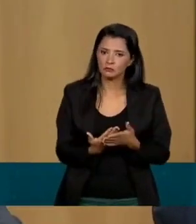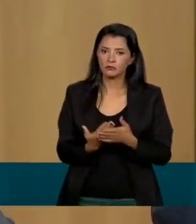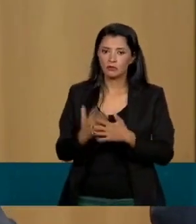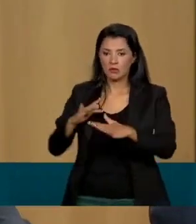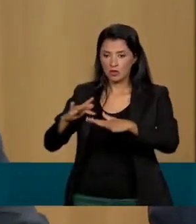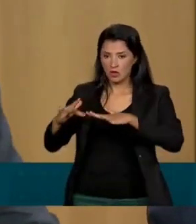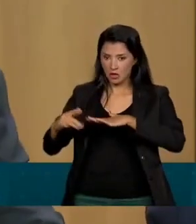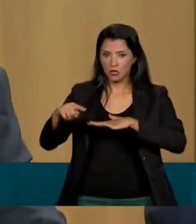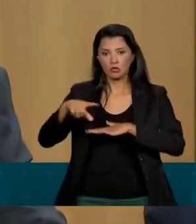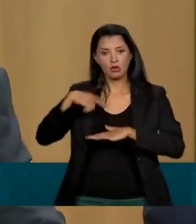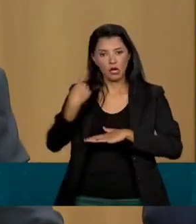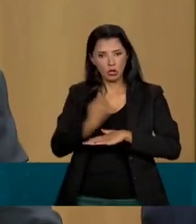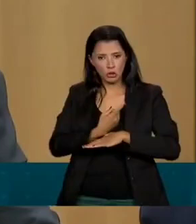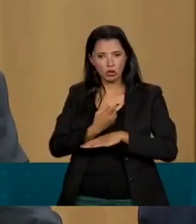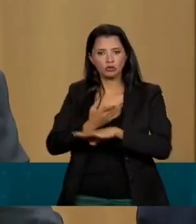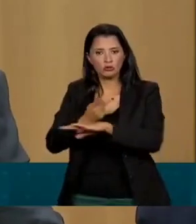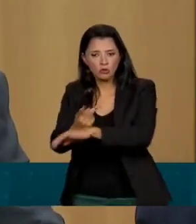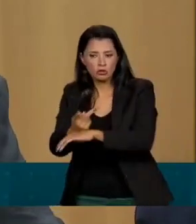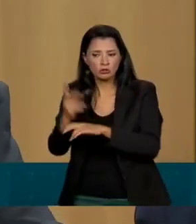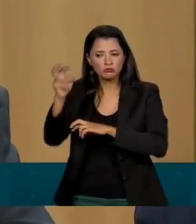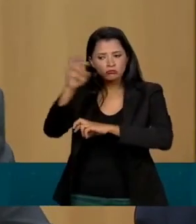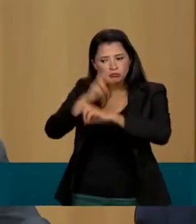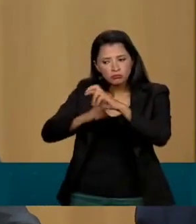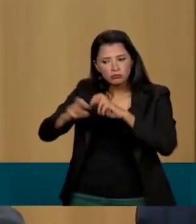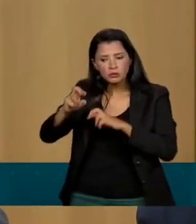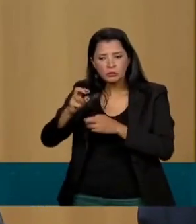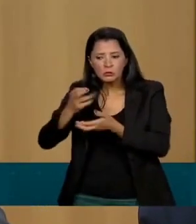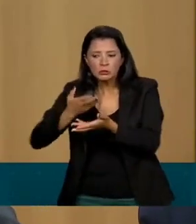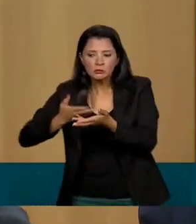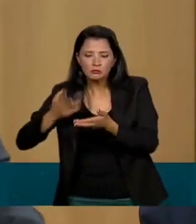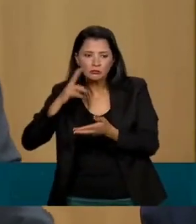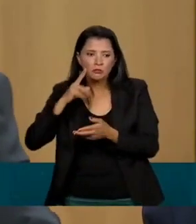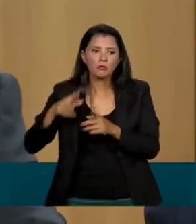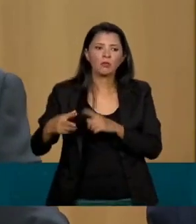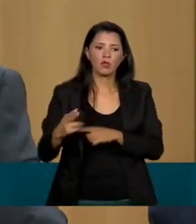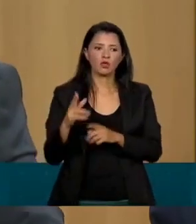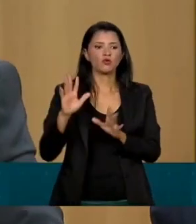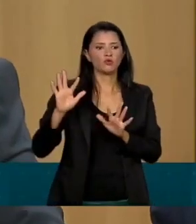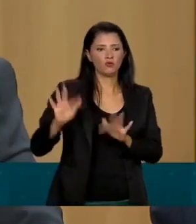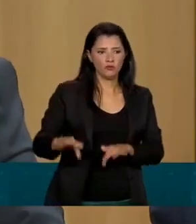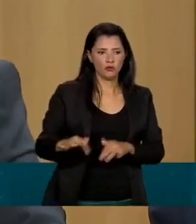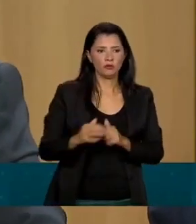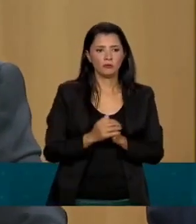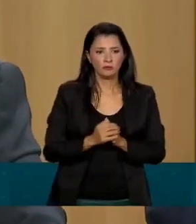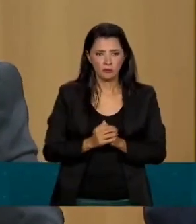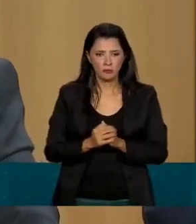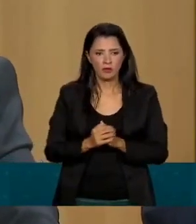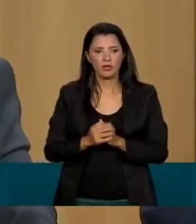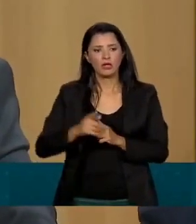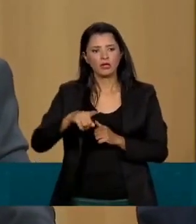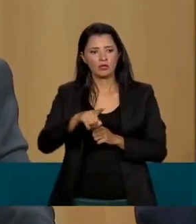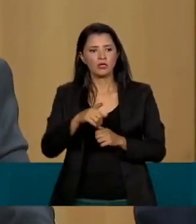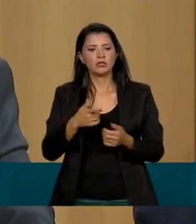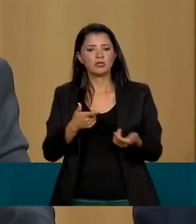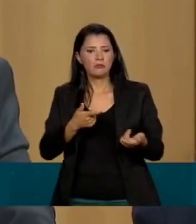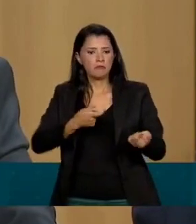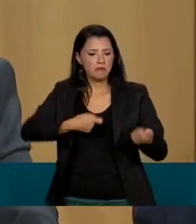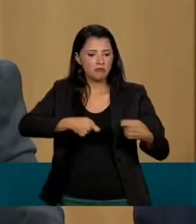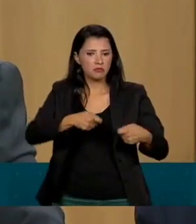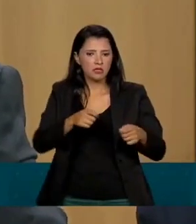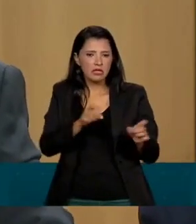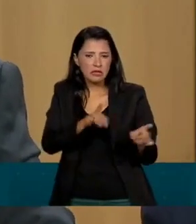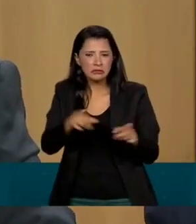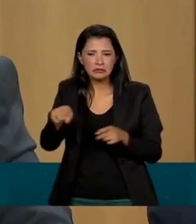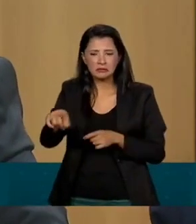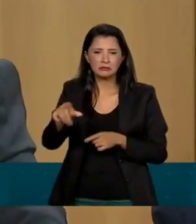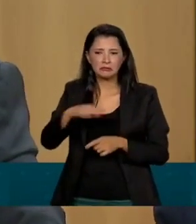sociais, estamos buscando o monitoramento, a moderação e o fim desse macabro mercado da morte,